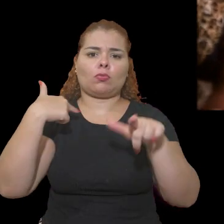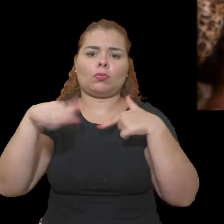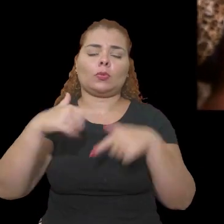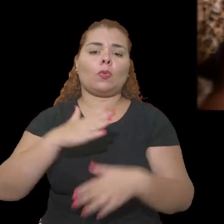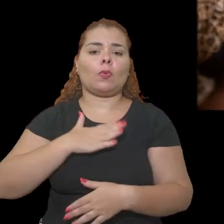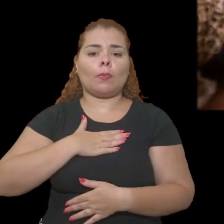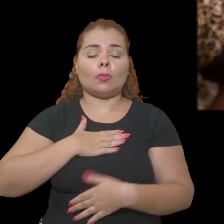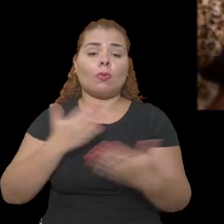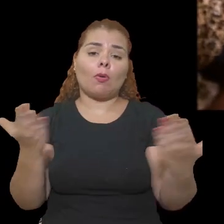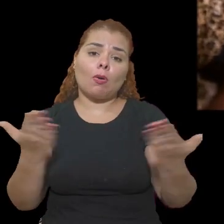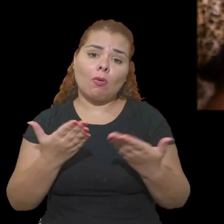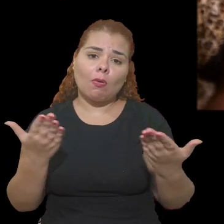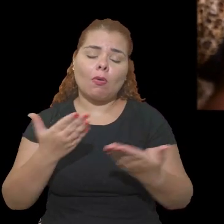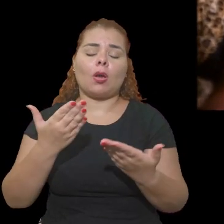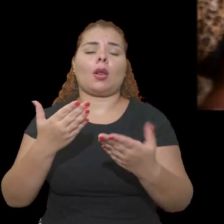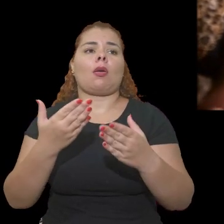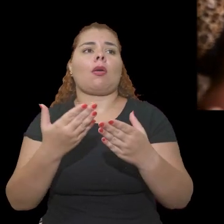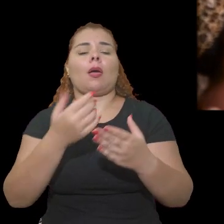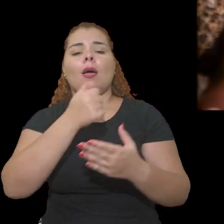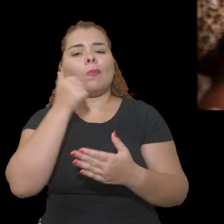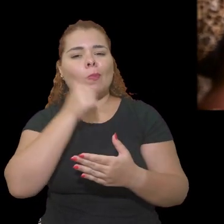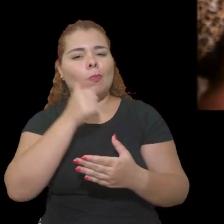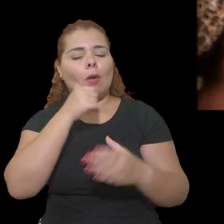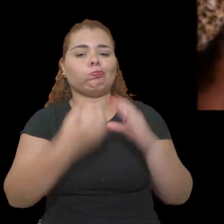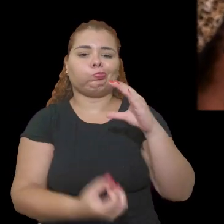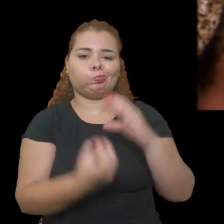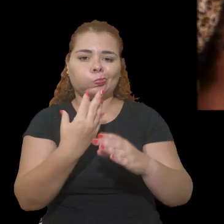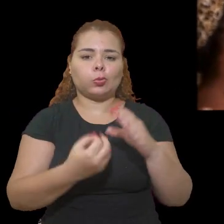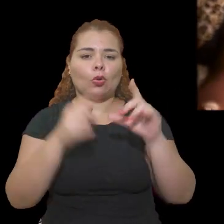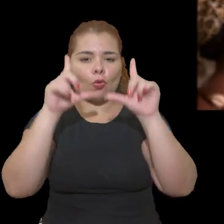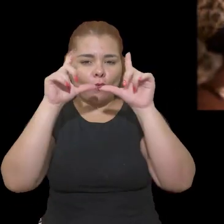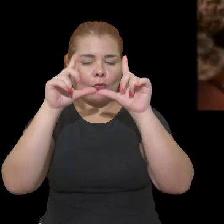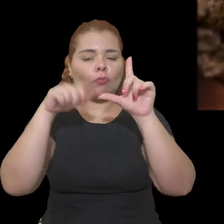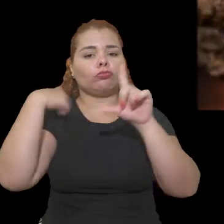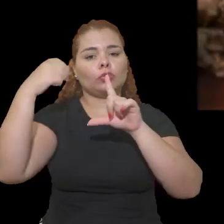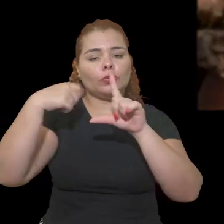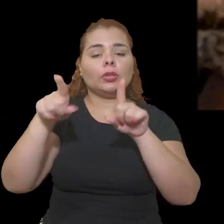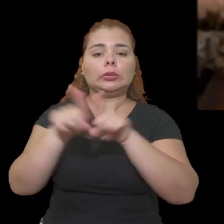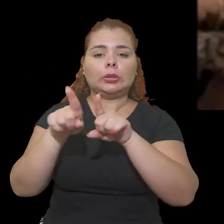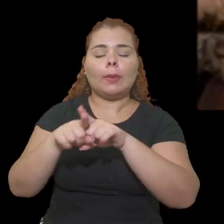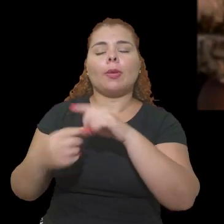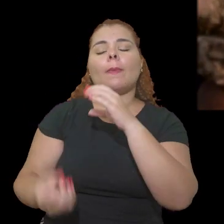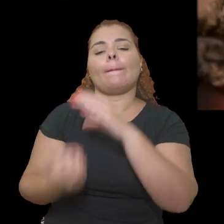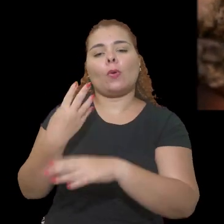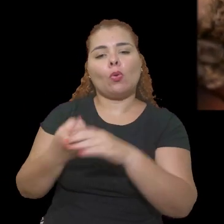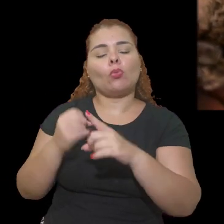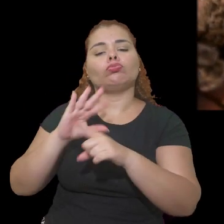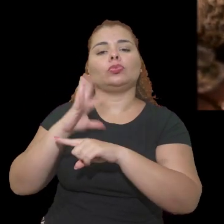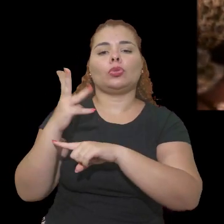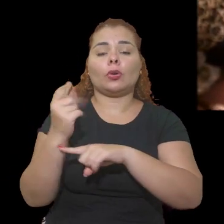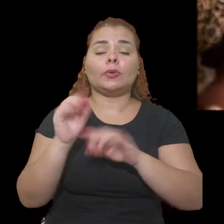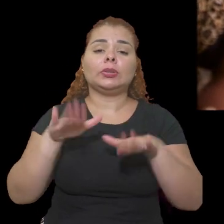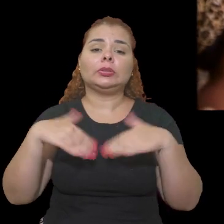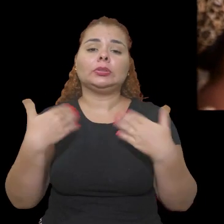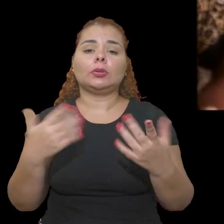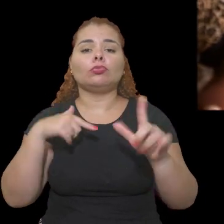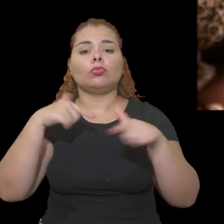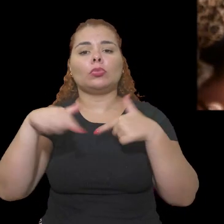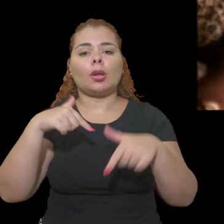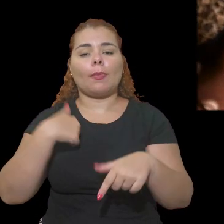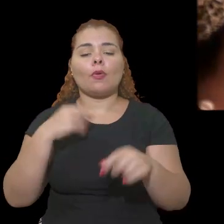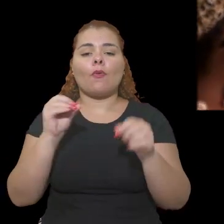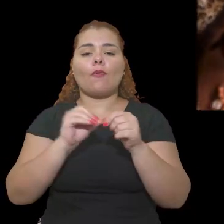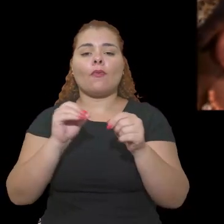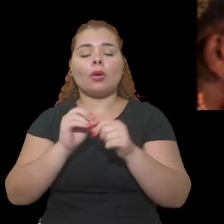né, de foto e vídeo, eu tenho uma produtora artística, então as ações que eu faço, os trabalhos que eu